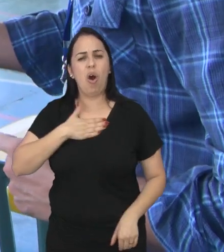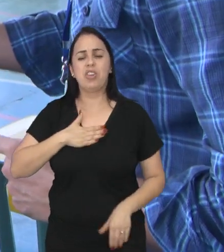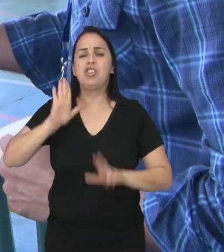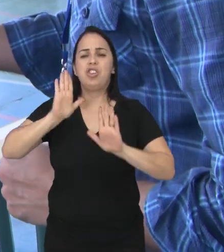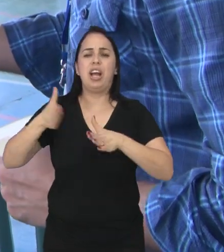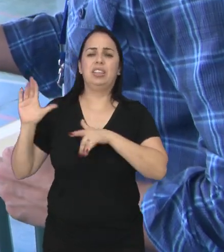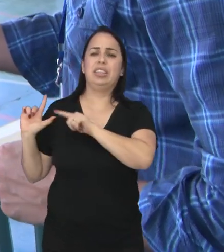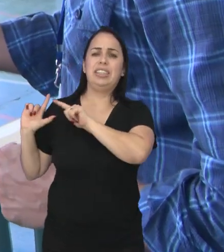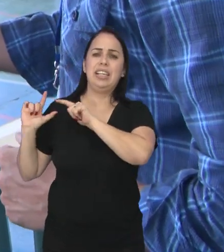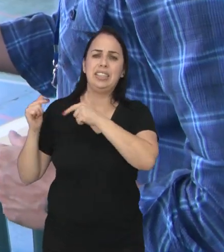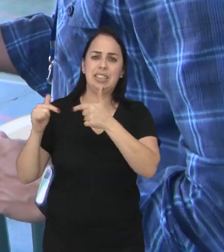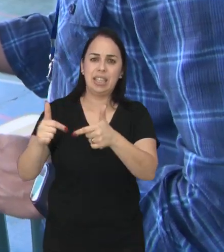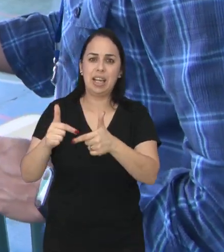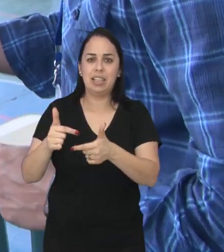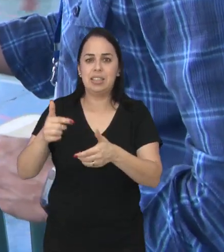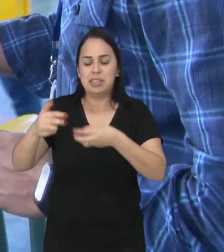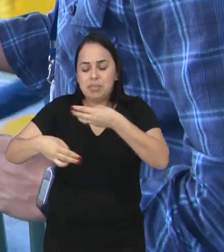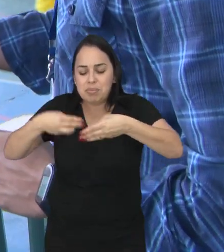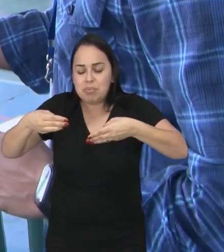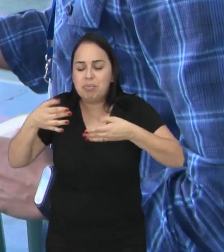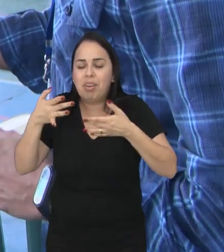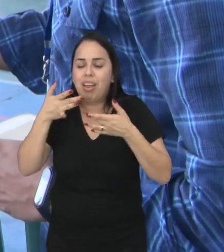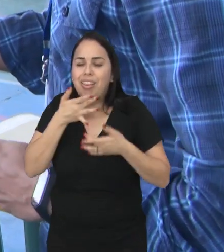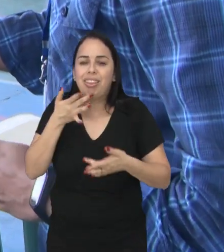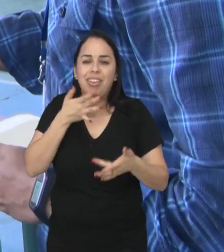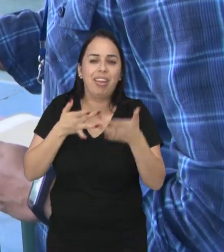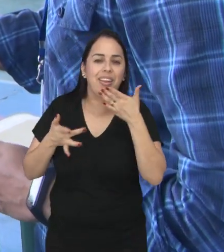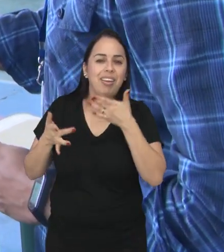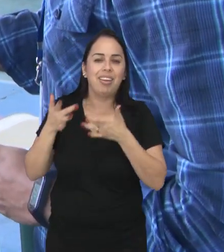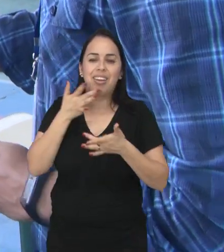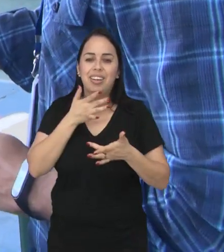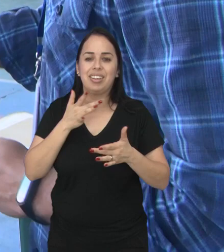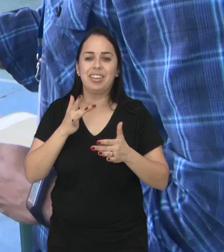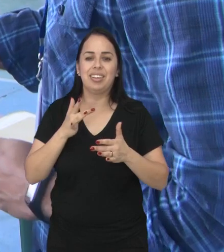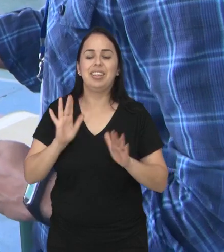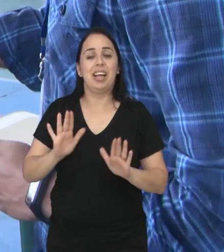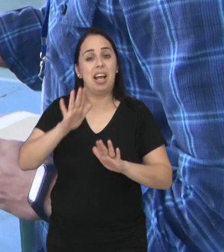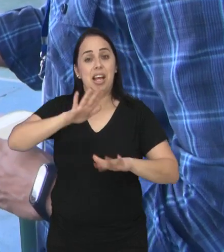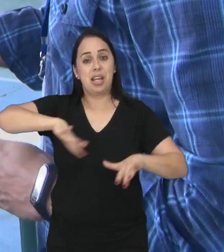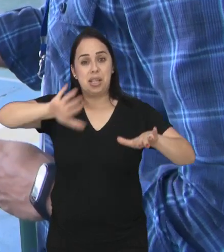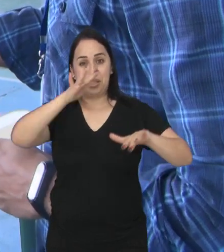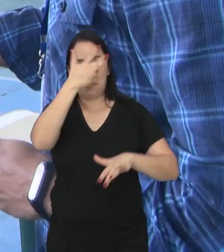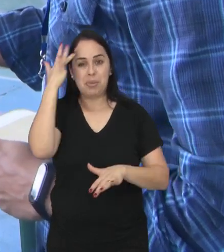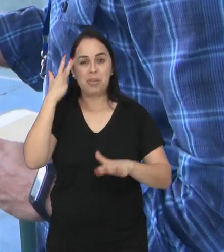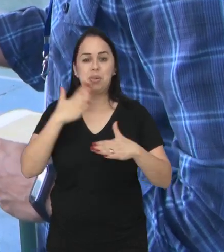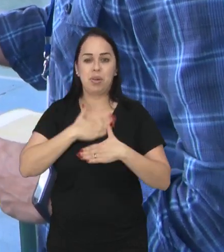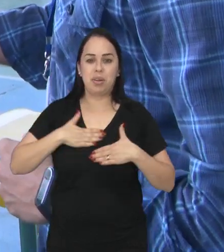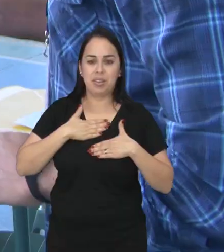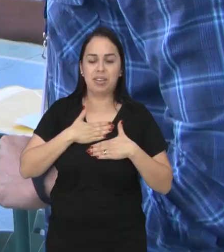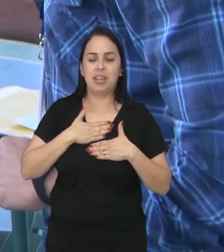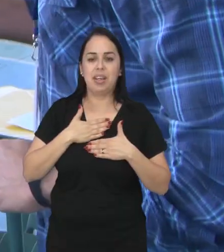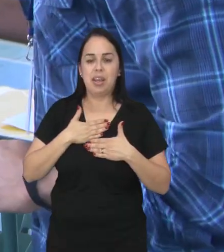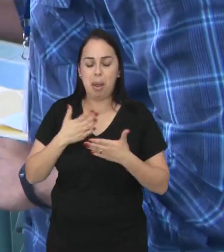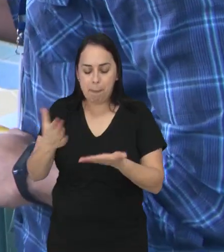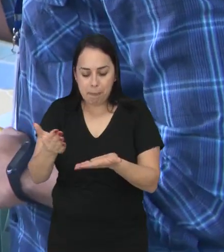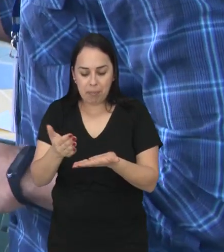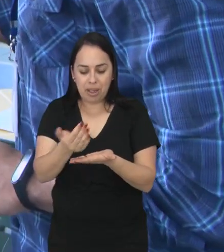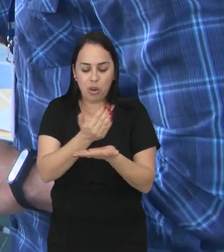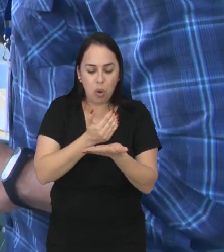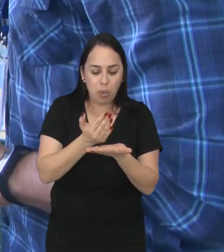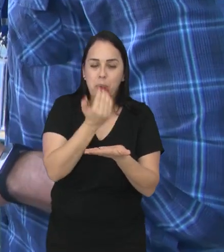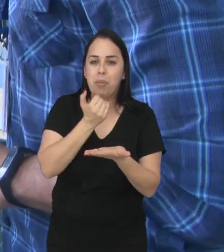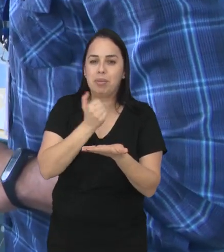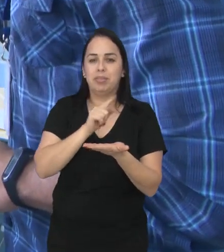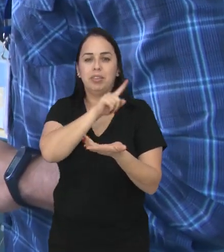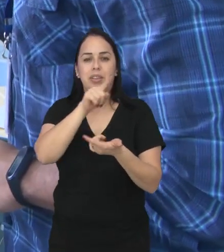comer porque eu gosto é uma tradição sabe é muito boa gostosa é muito bom molhar a turma gosta vunera para